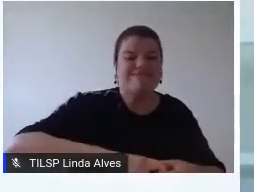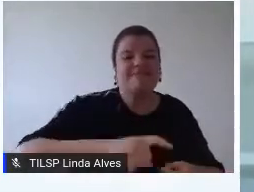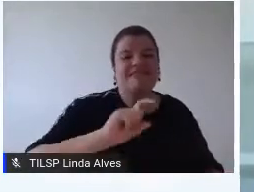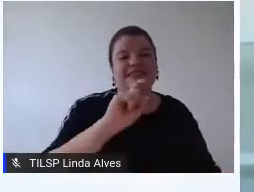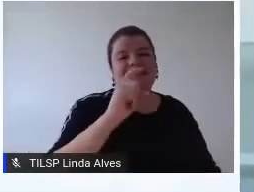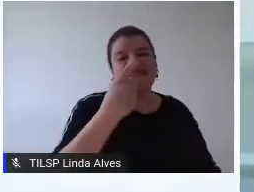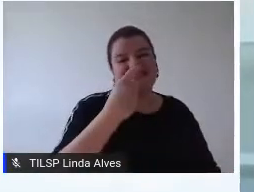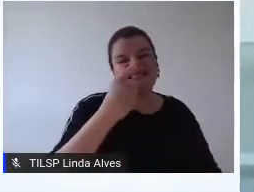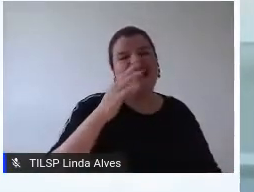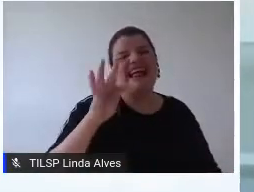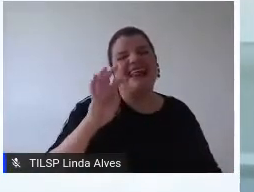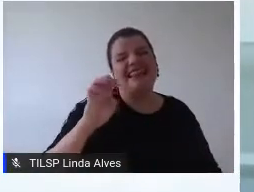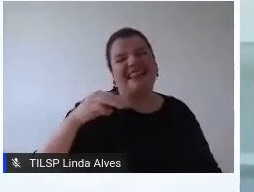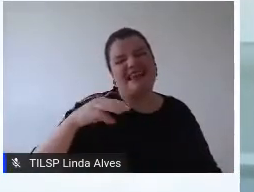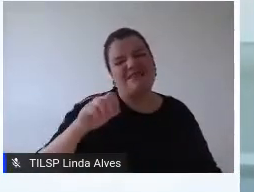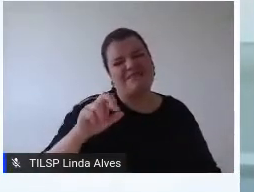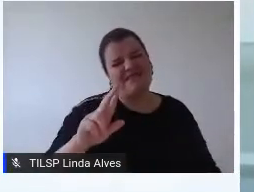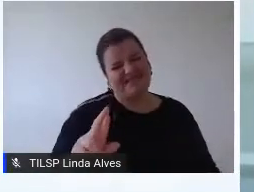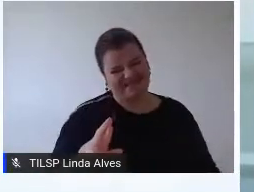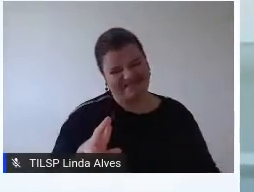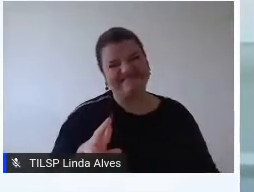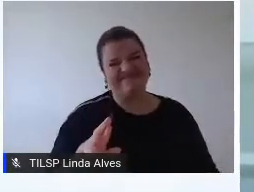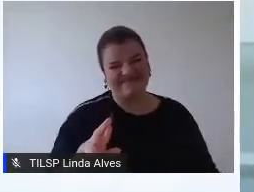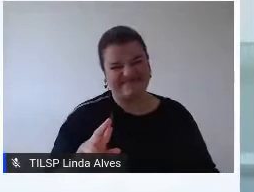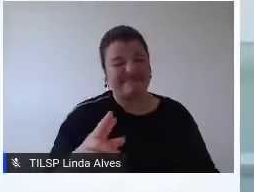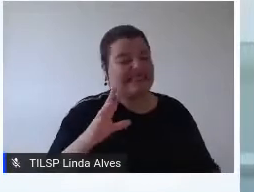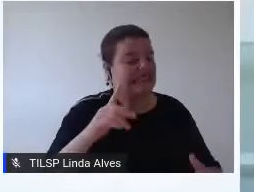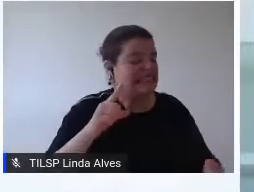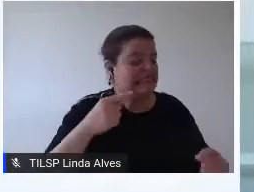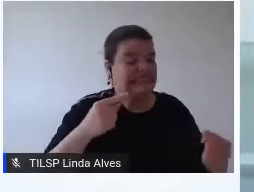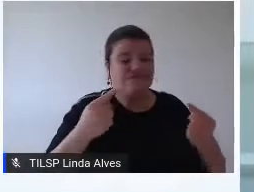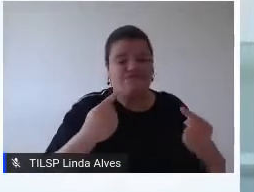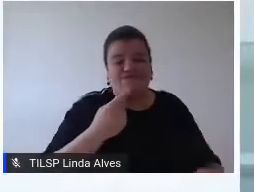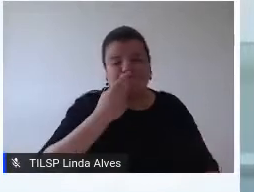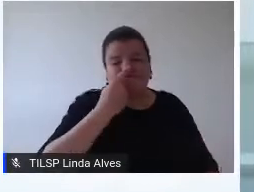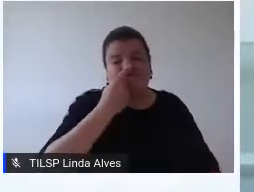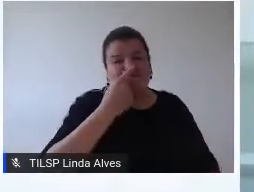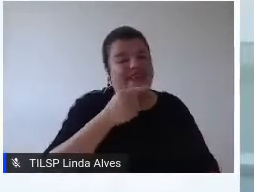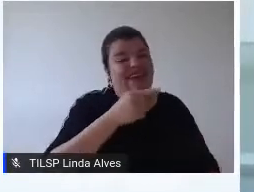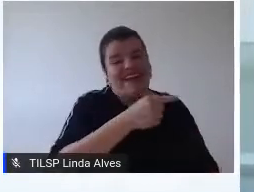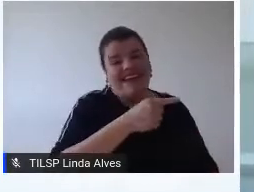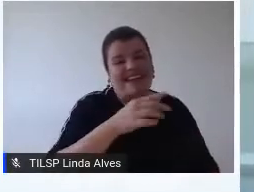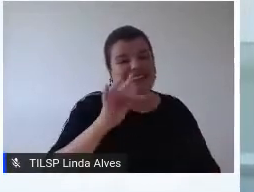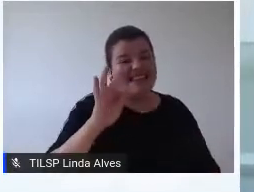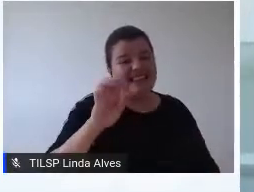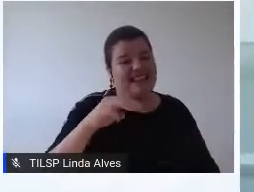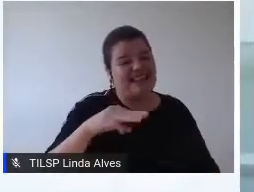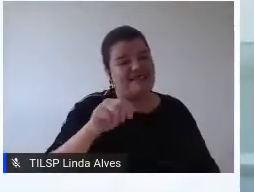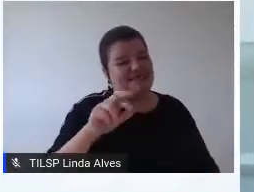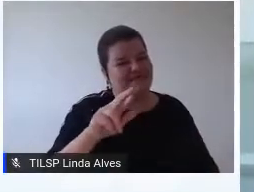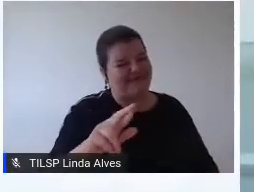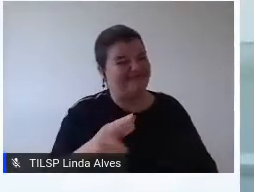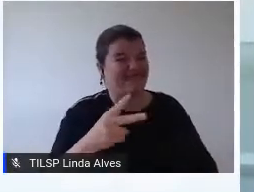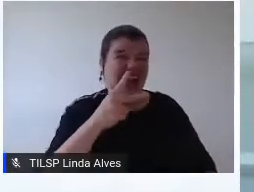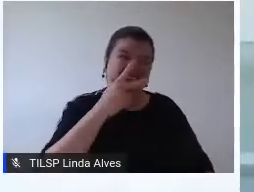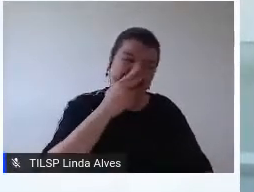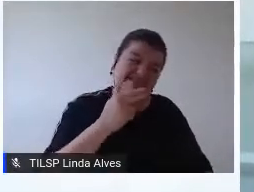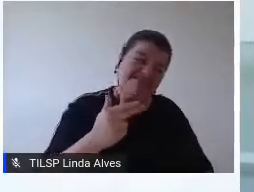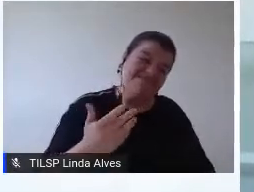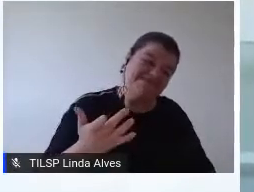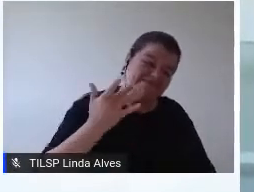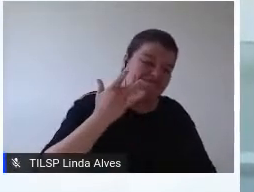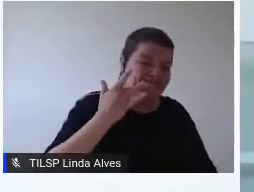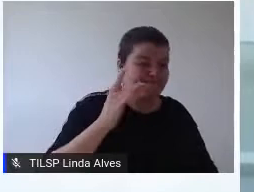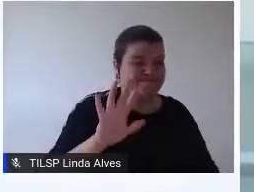ex-presidente Temer, que foi um dos artífices do impeachment da ex-presidente Dilma. Então, isso provavelmente